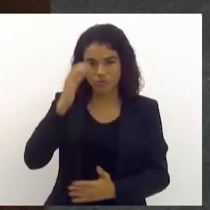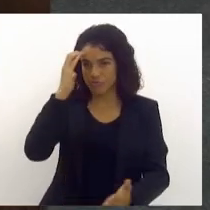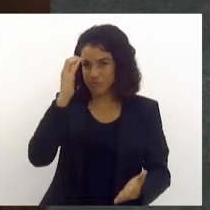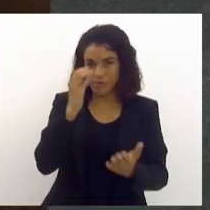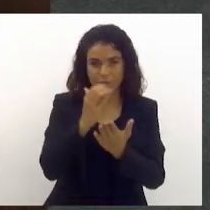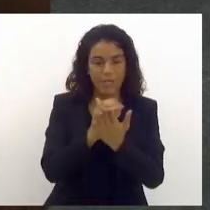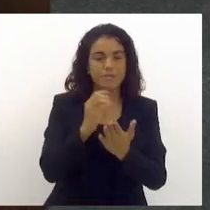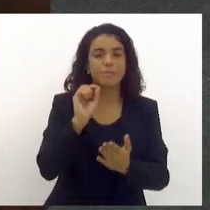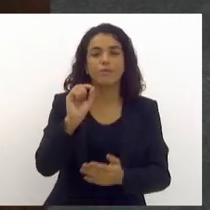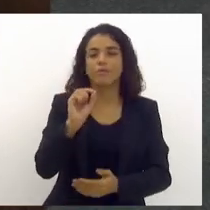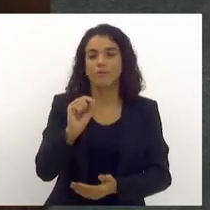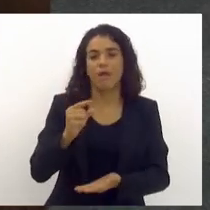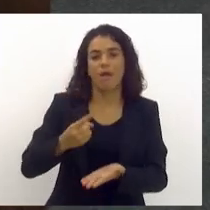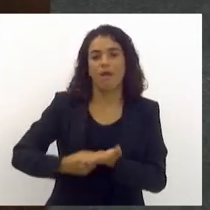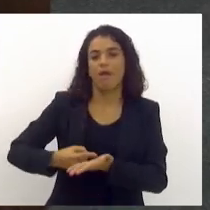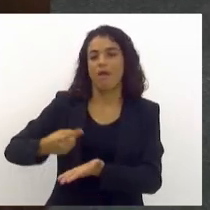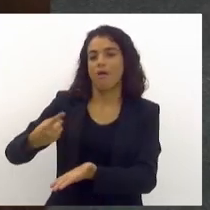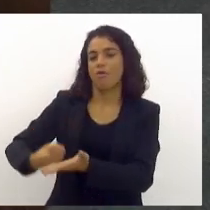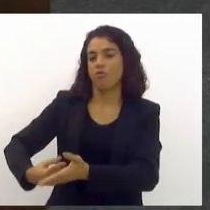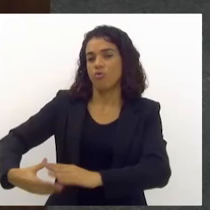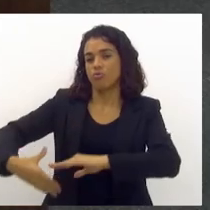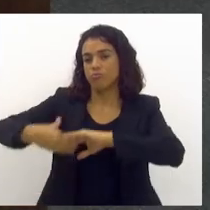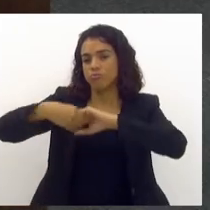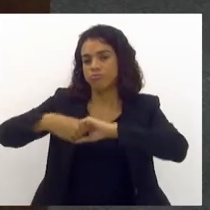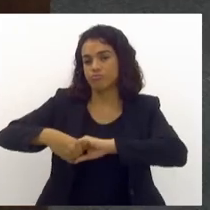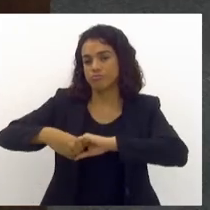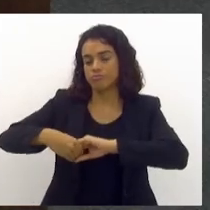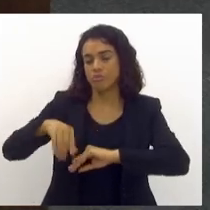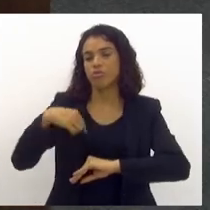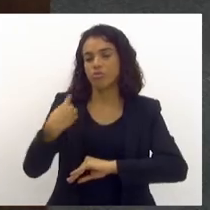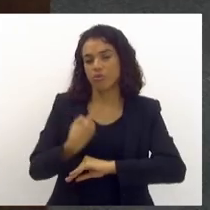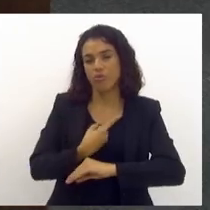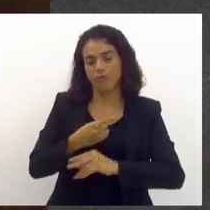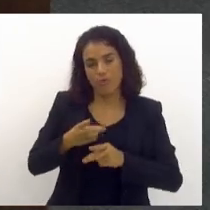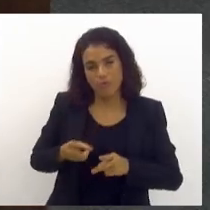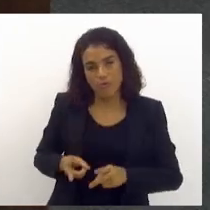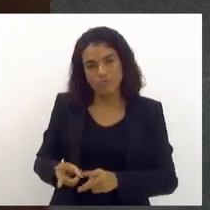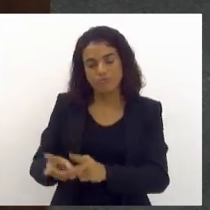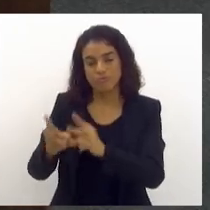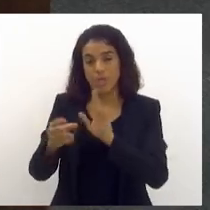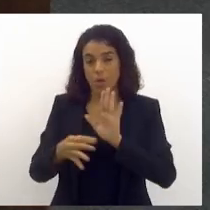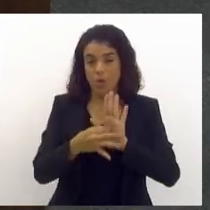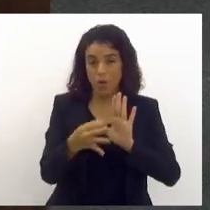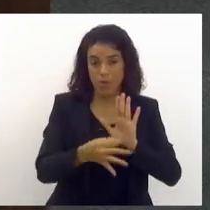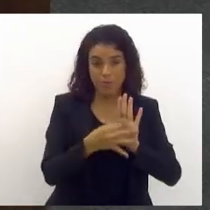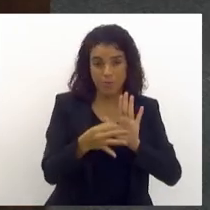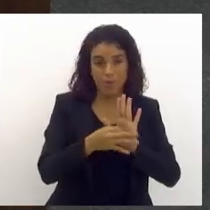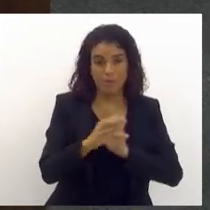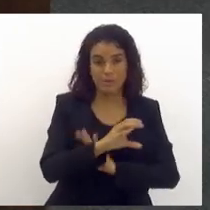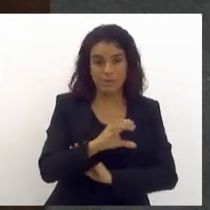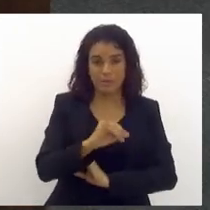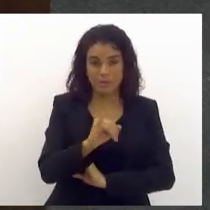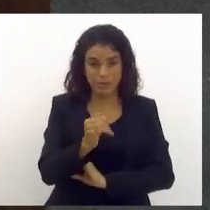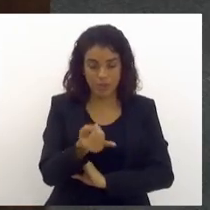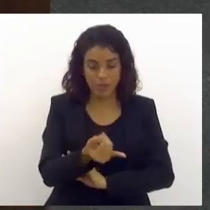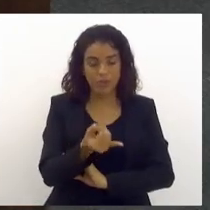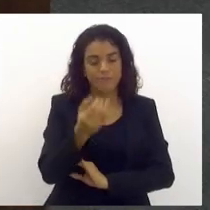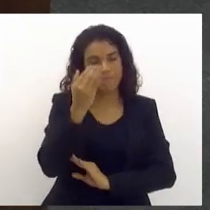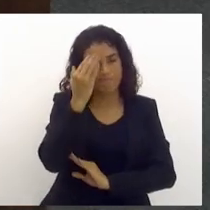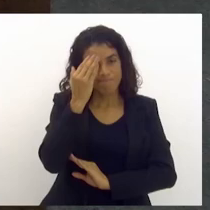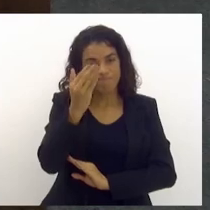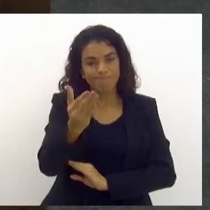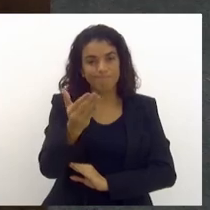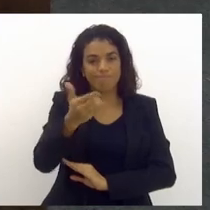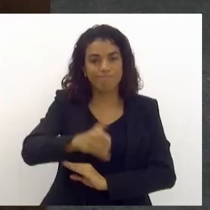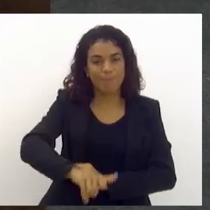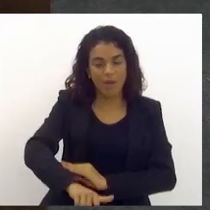acordo. O acordo foi feito, então nós vamos seguir o parecer da CCJ e agradecendo mais